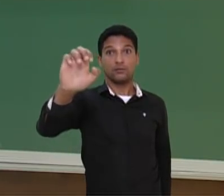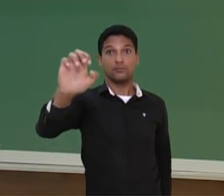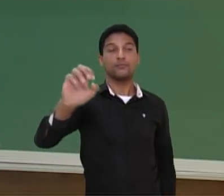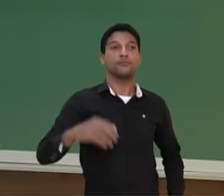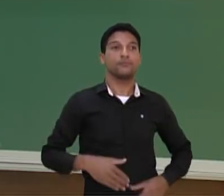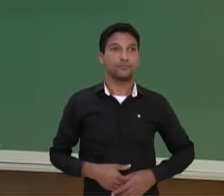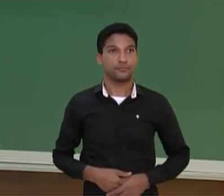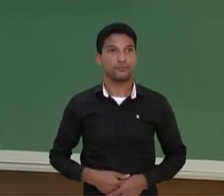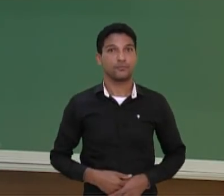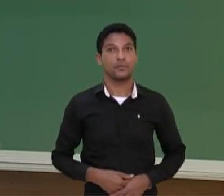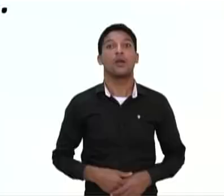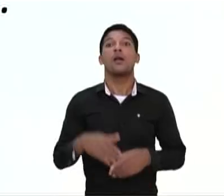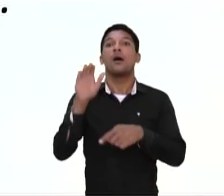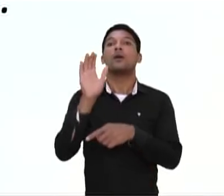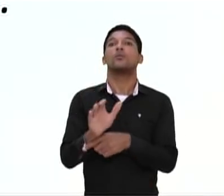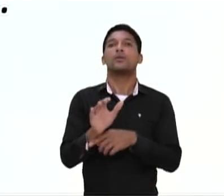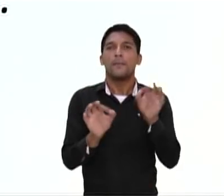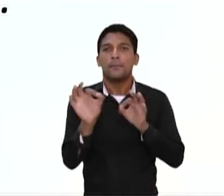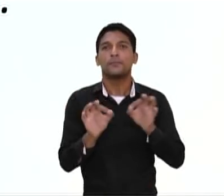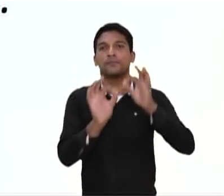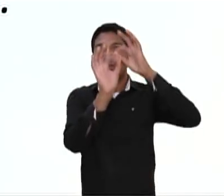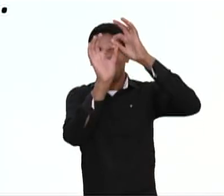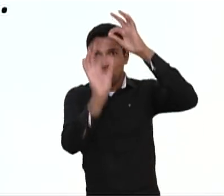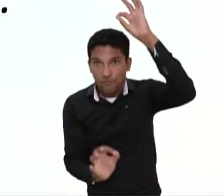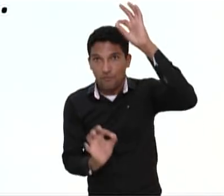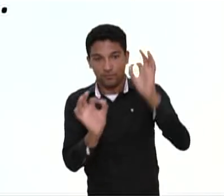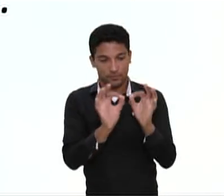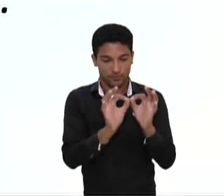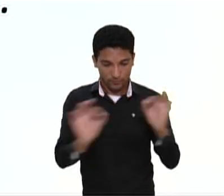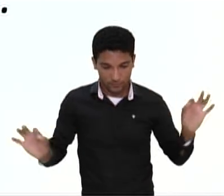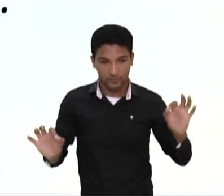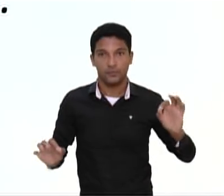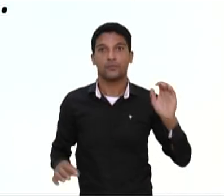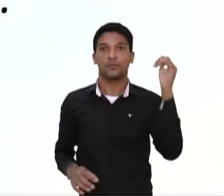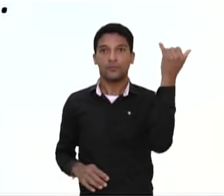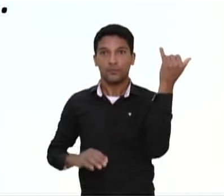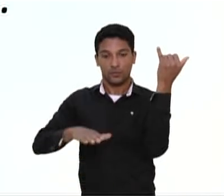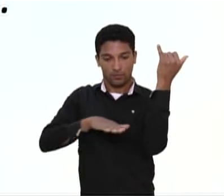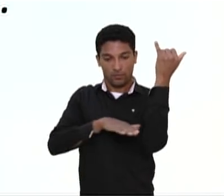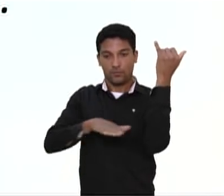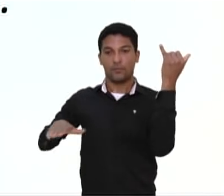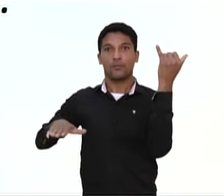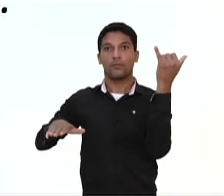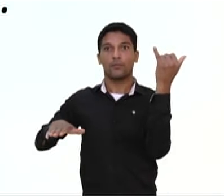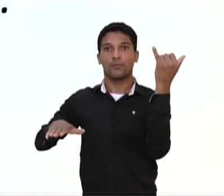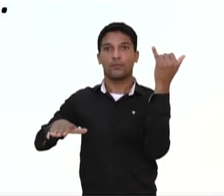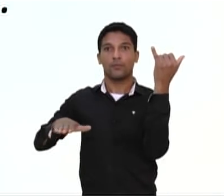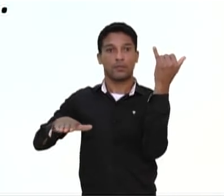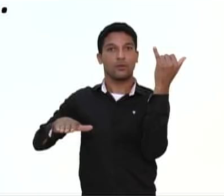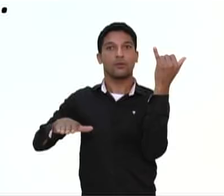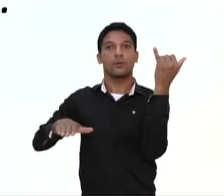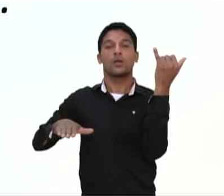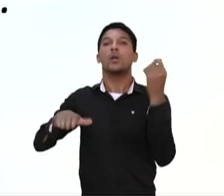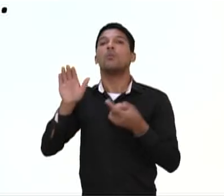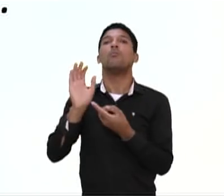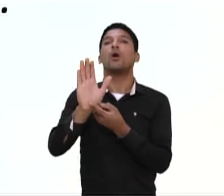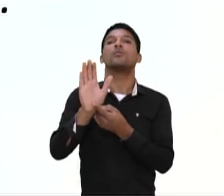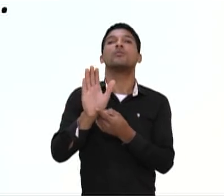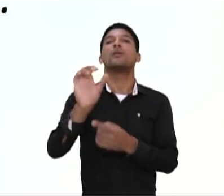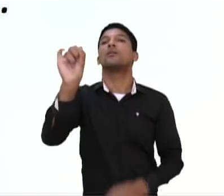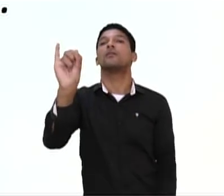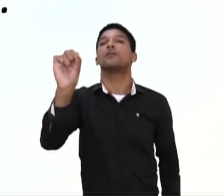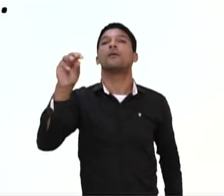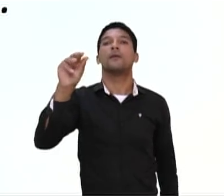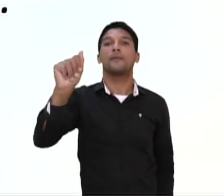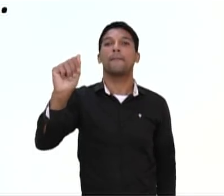na elaboração do gráfico. E o que permite? Permite determinar a imagem da função, né? O vértice